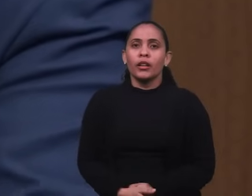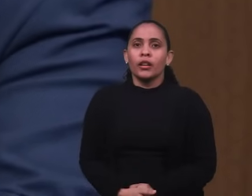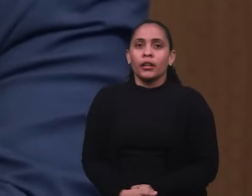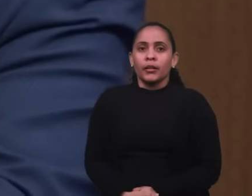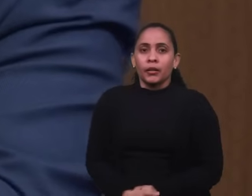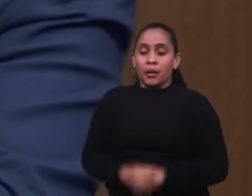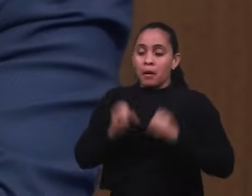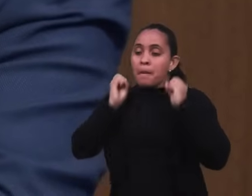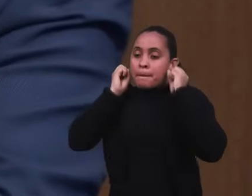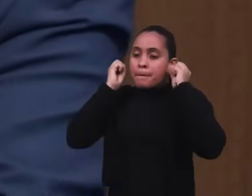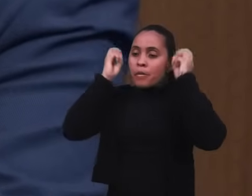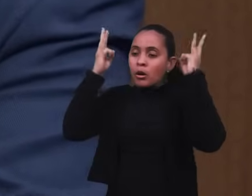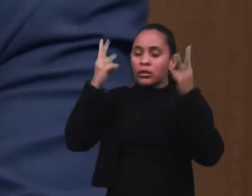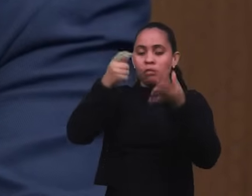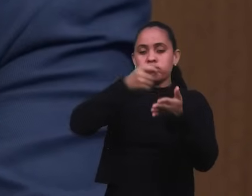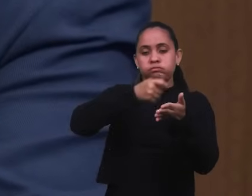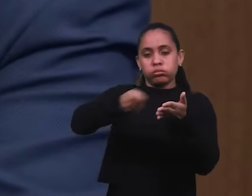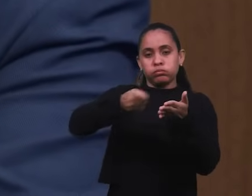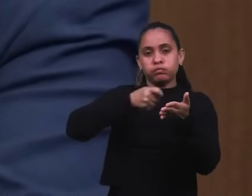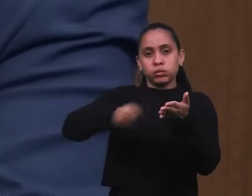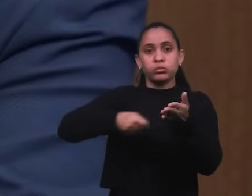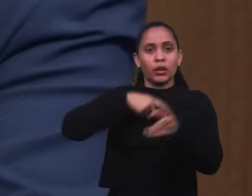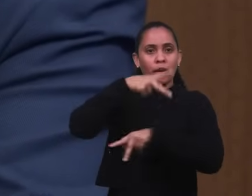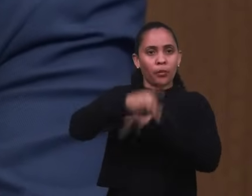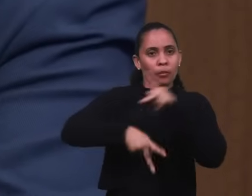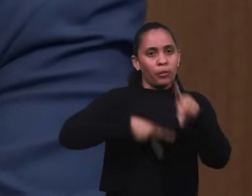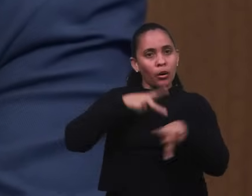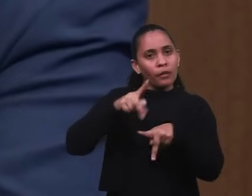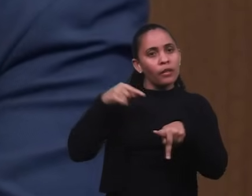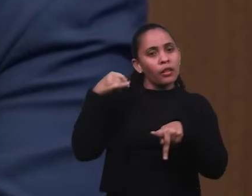né, escrevendo ao povo, né, então ele diz assim, olha,